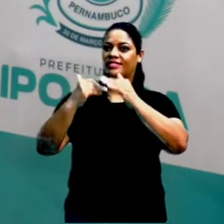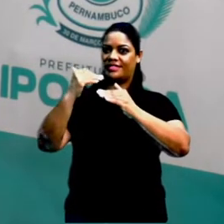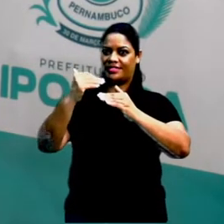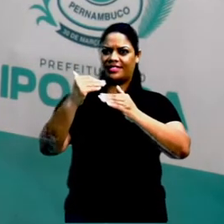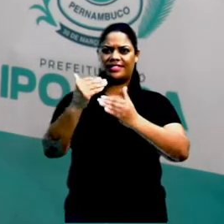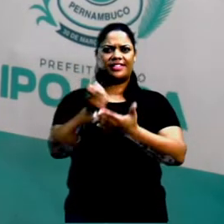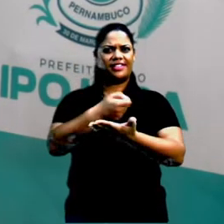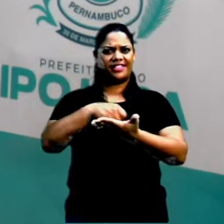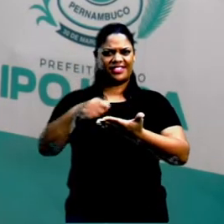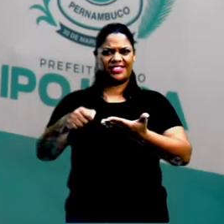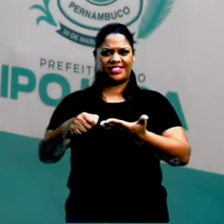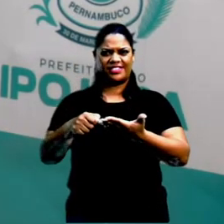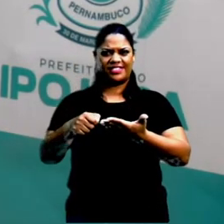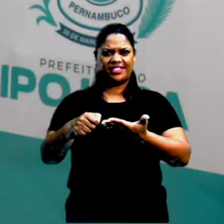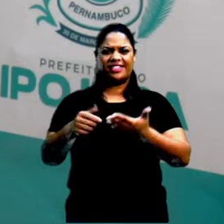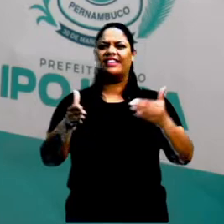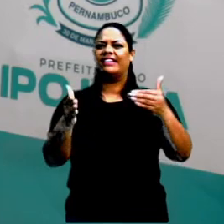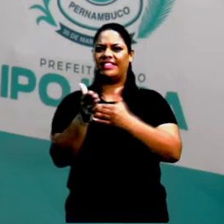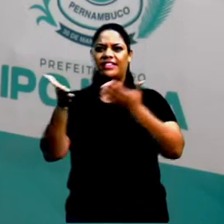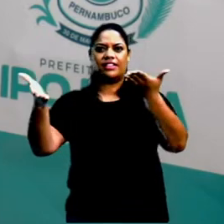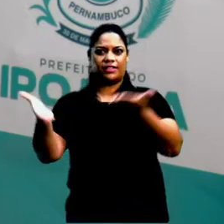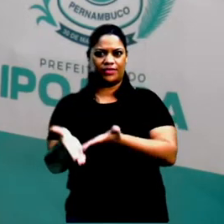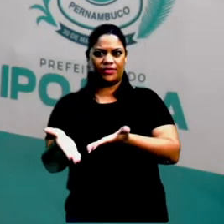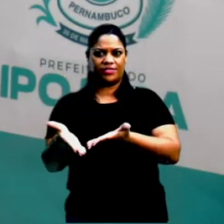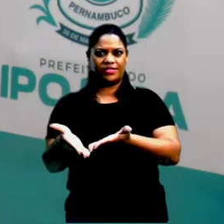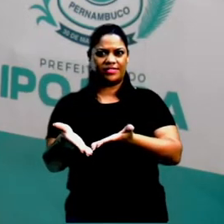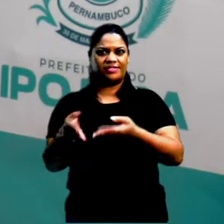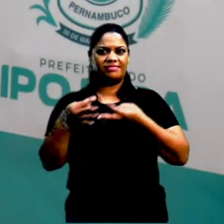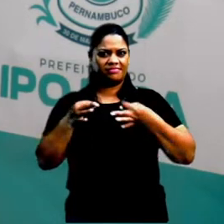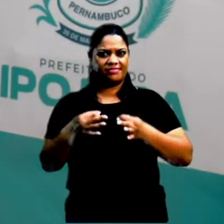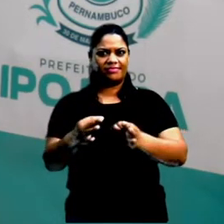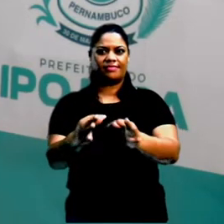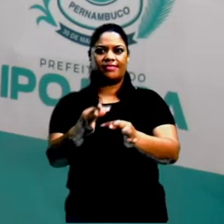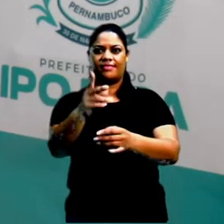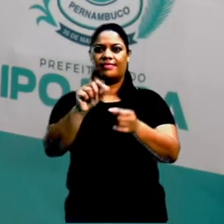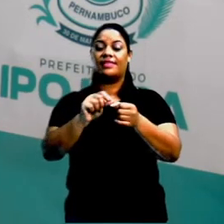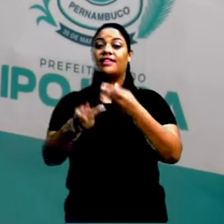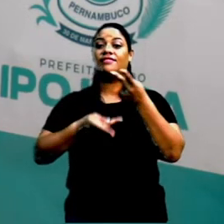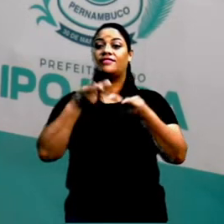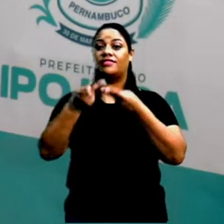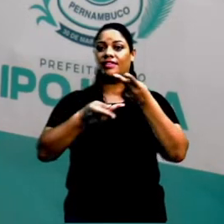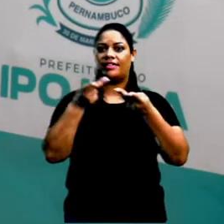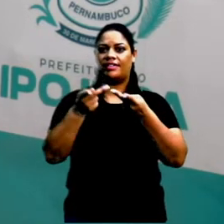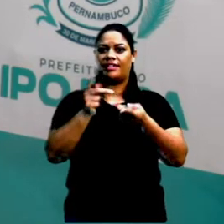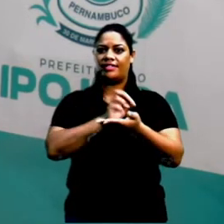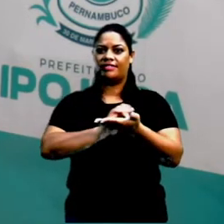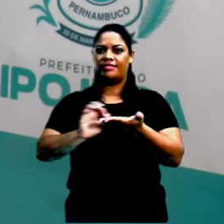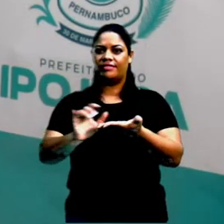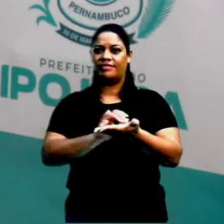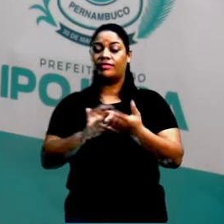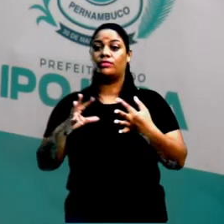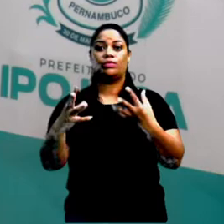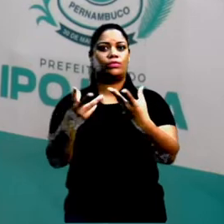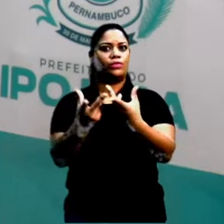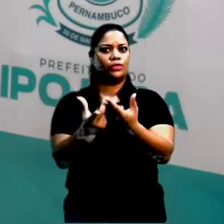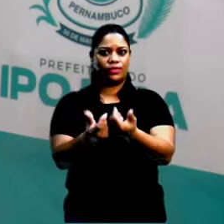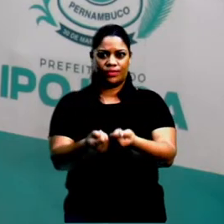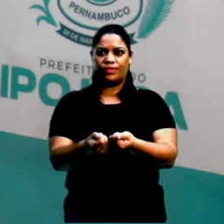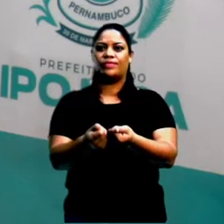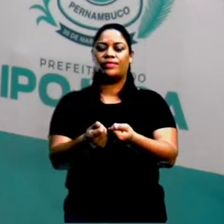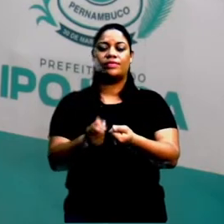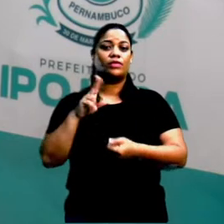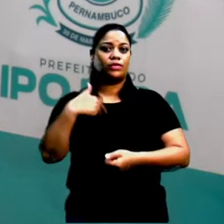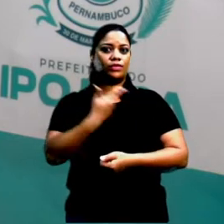máquina de escrever até hoje em dia que você fala e ele vai digitando, né? A gente pega o